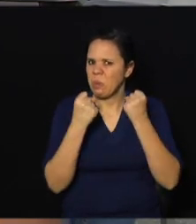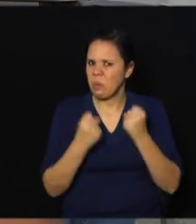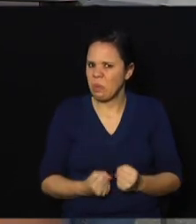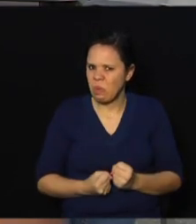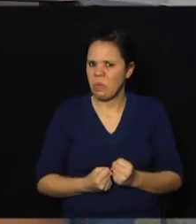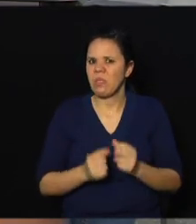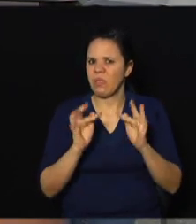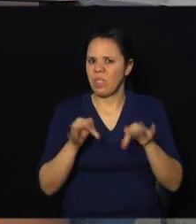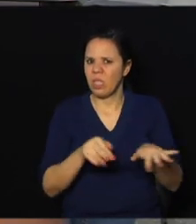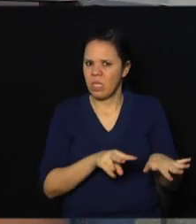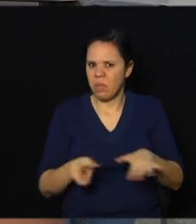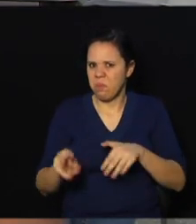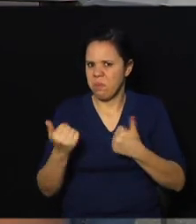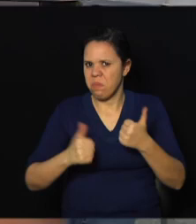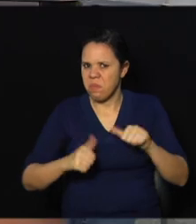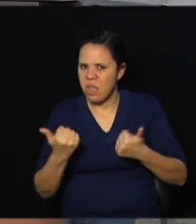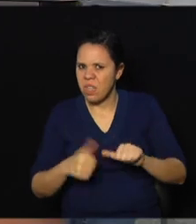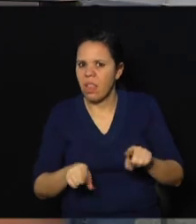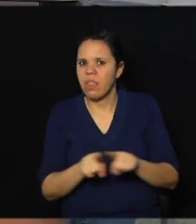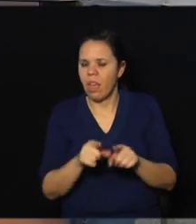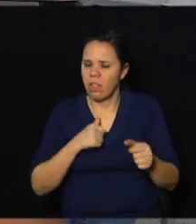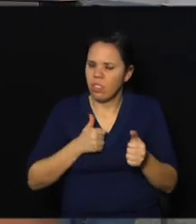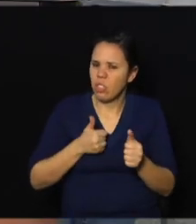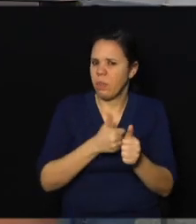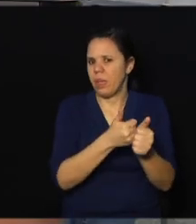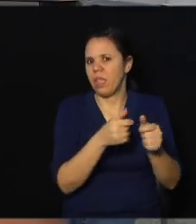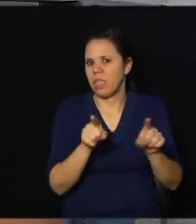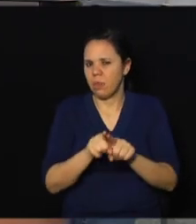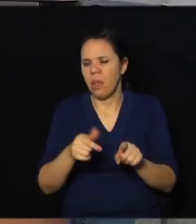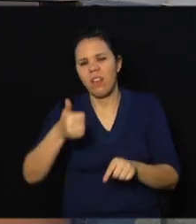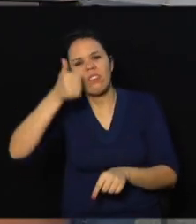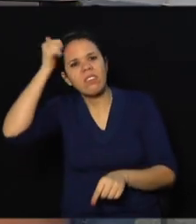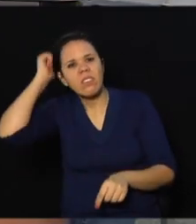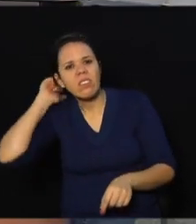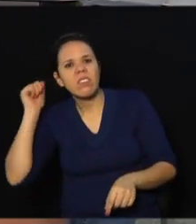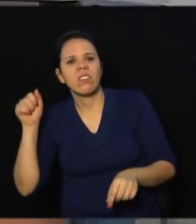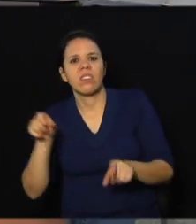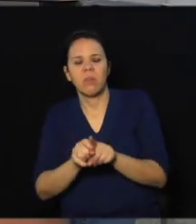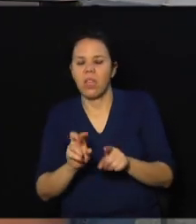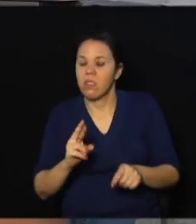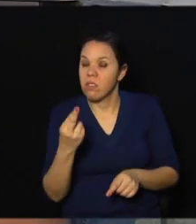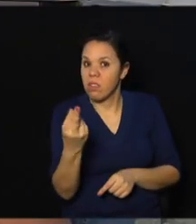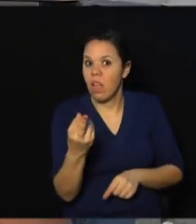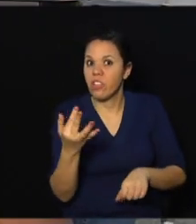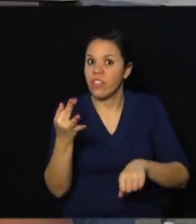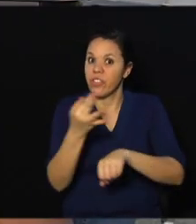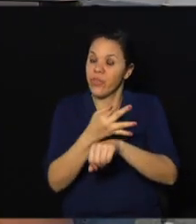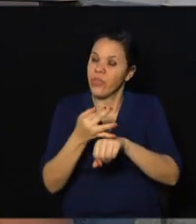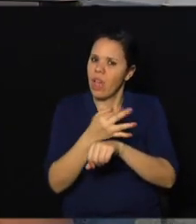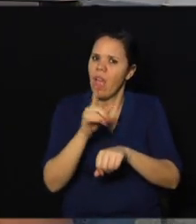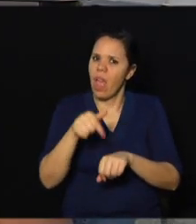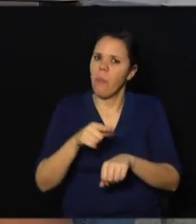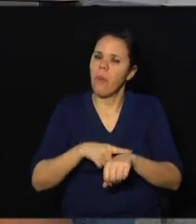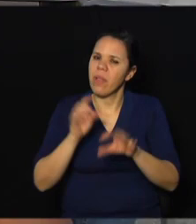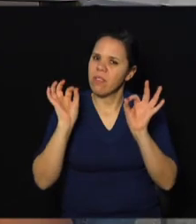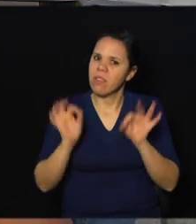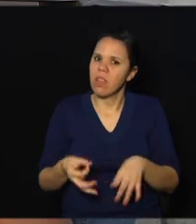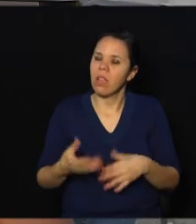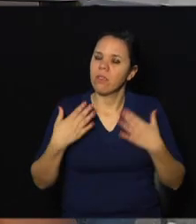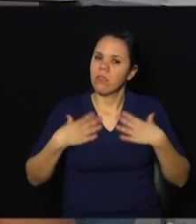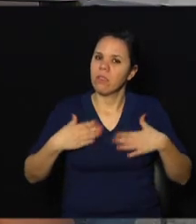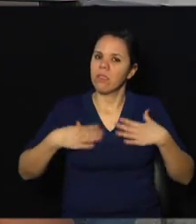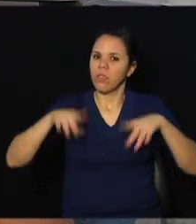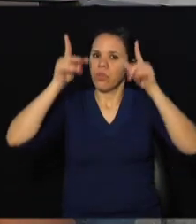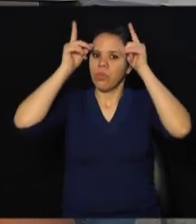e, lógico, acompanhado com isso, tem toda a pressão do vestibular, dos resultados. Então as férias vêm no momento para eles poderem descansarem,